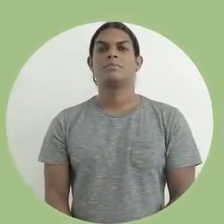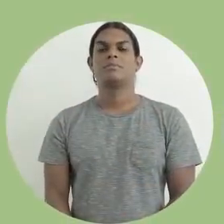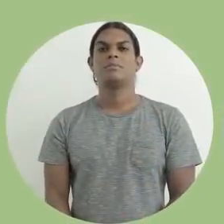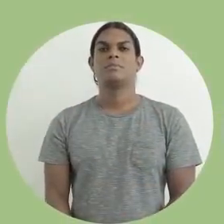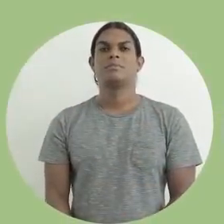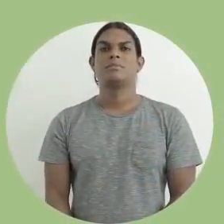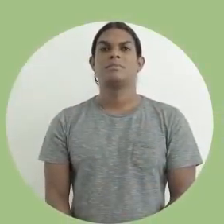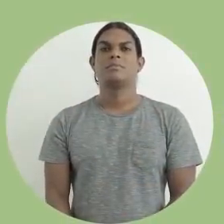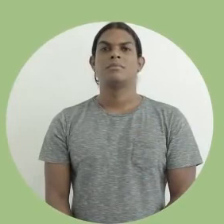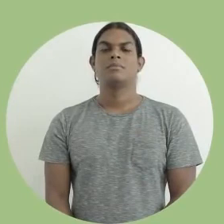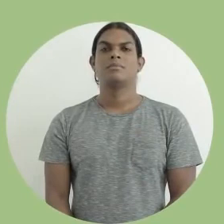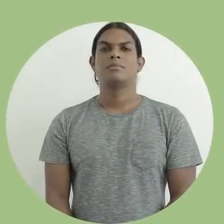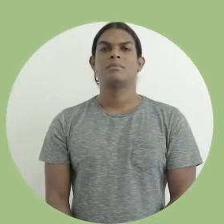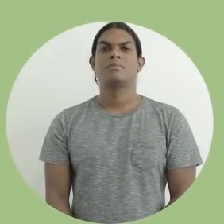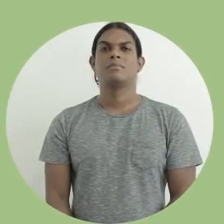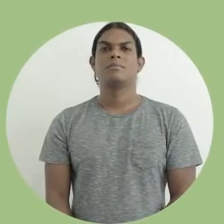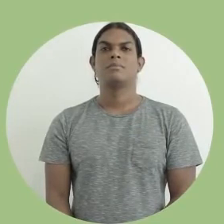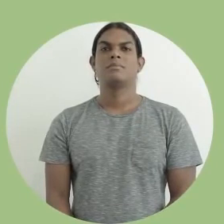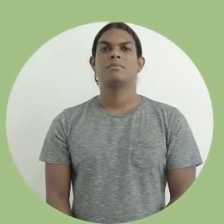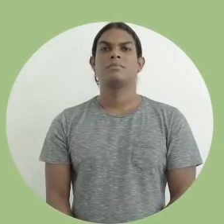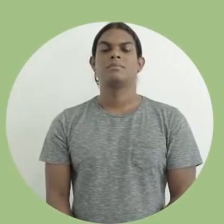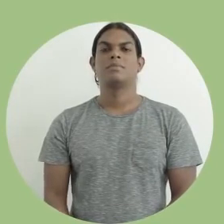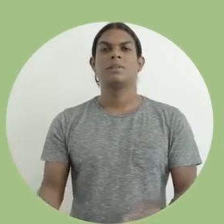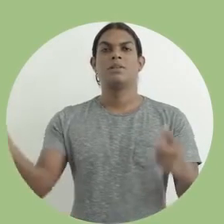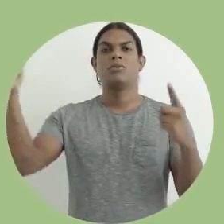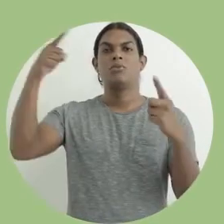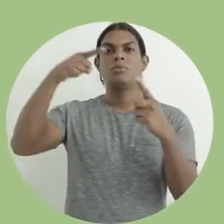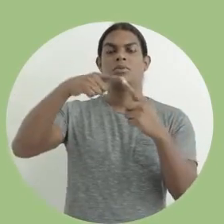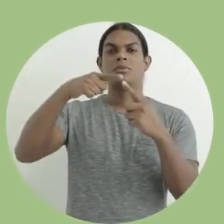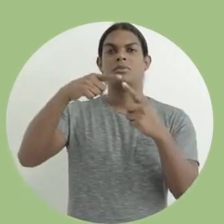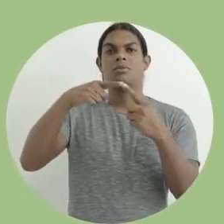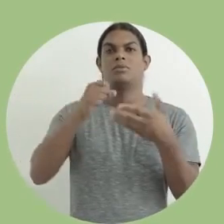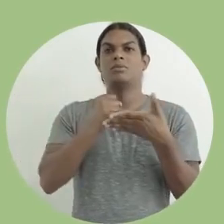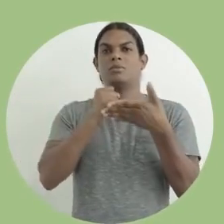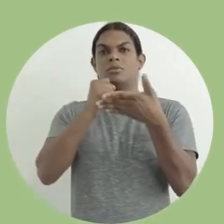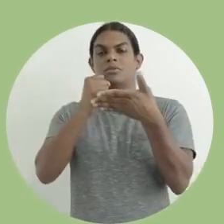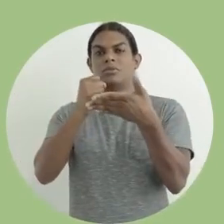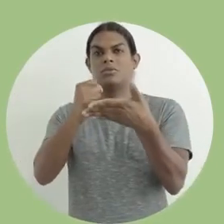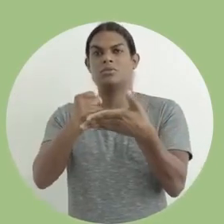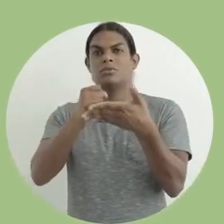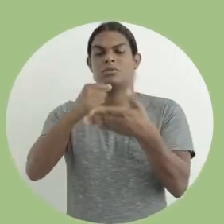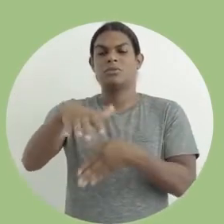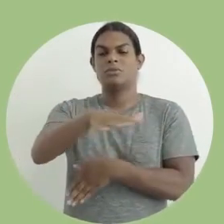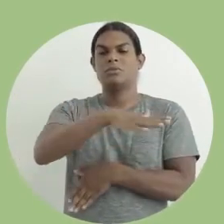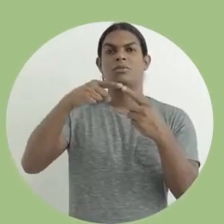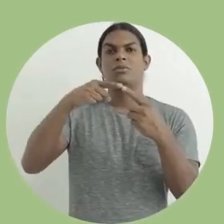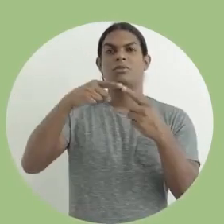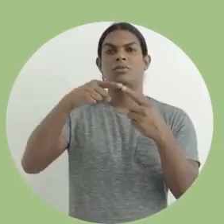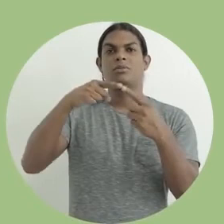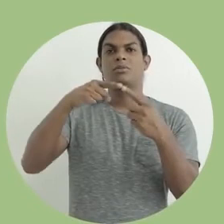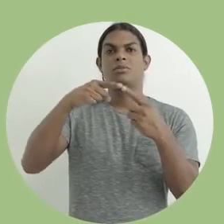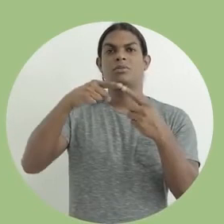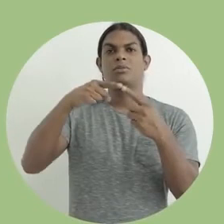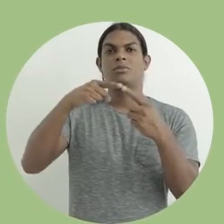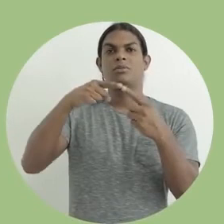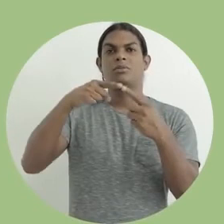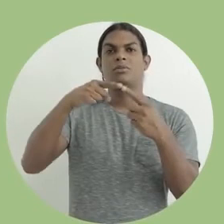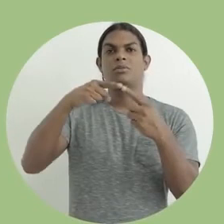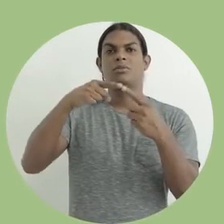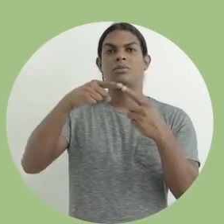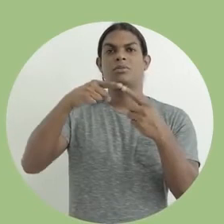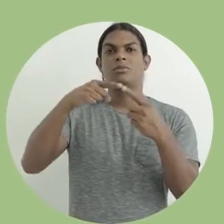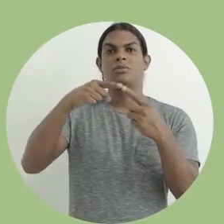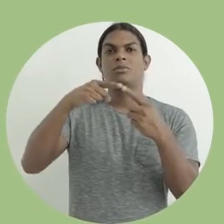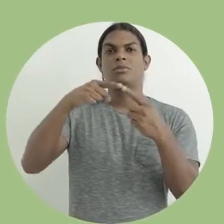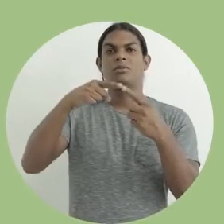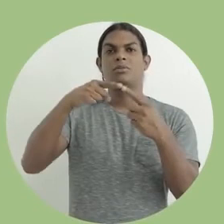organismo intergovernamental que visa contribuir com a promoção da integração da região latino-americana. À esquerda da tela, o